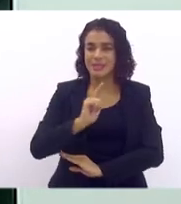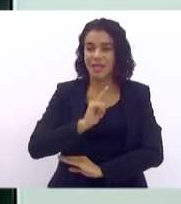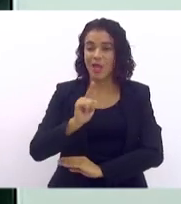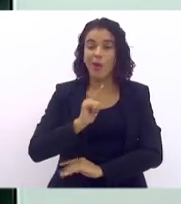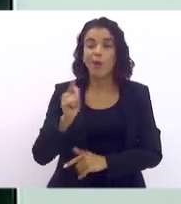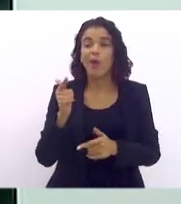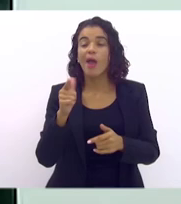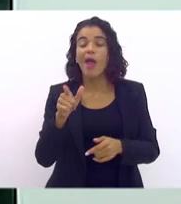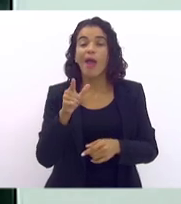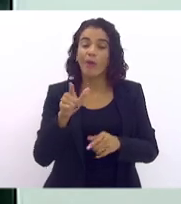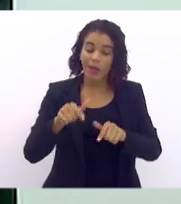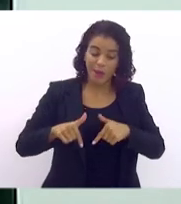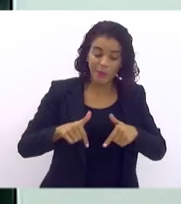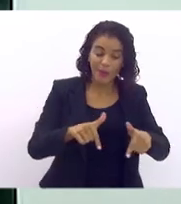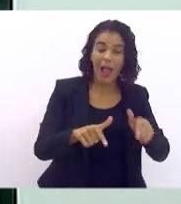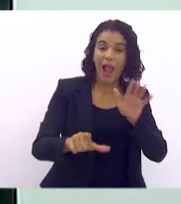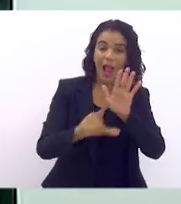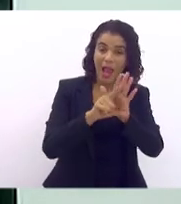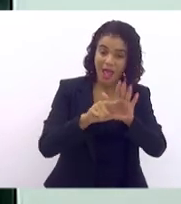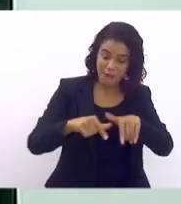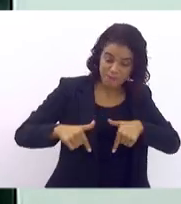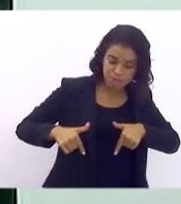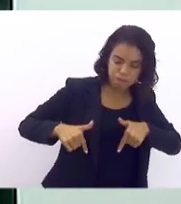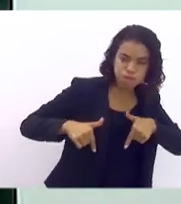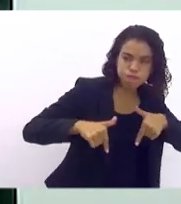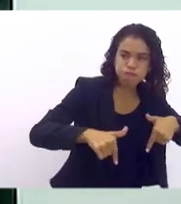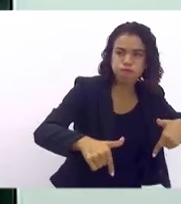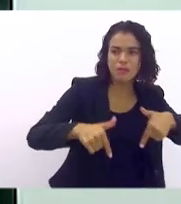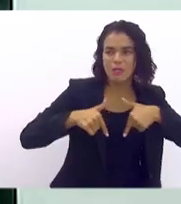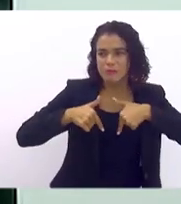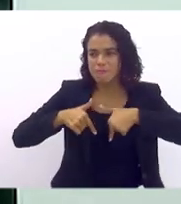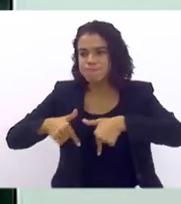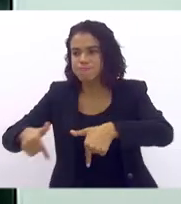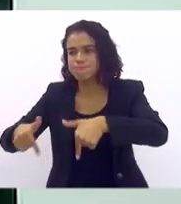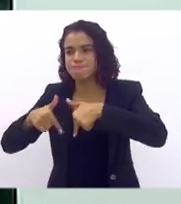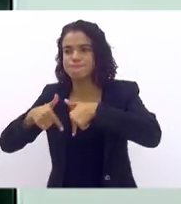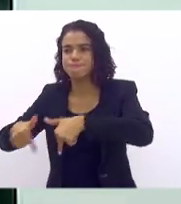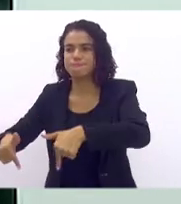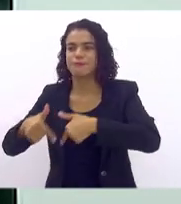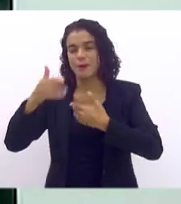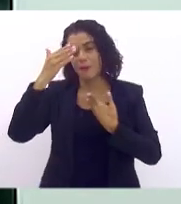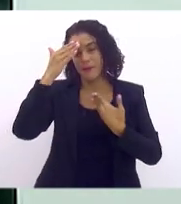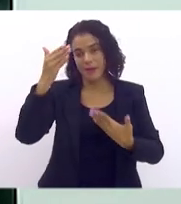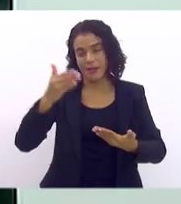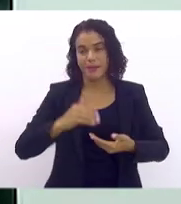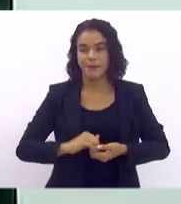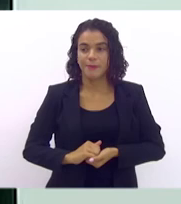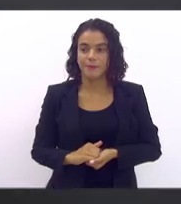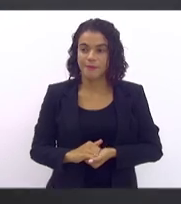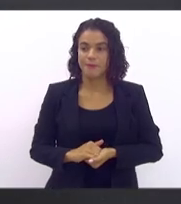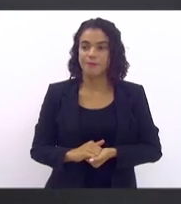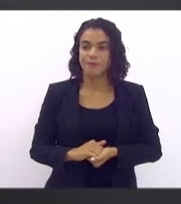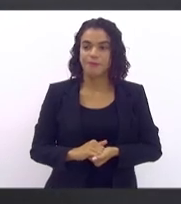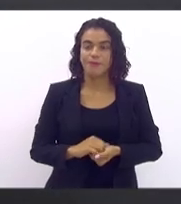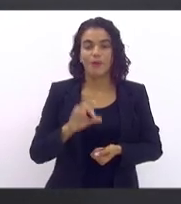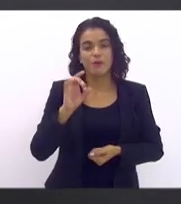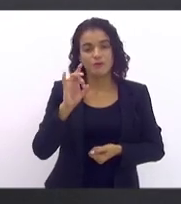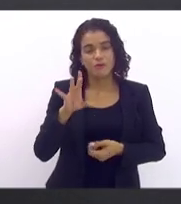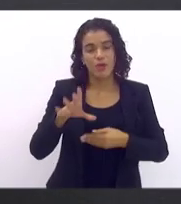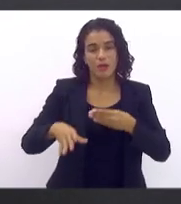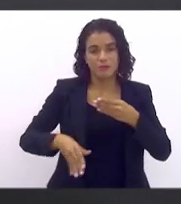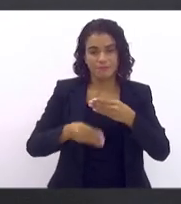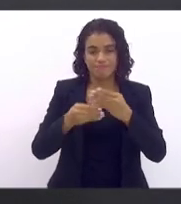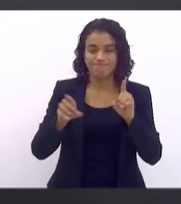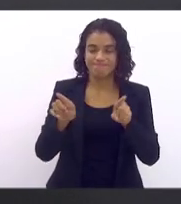que essas leis de fato e efetivamente funcionem. Muito obrigado. Apenas para contribuir